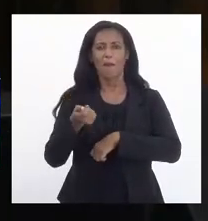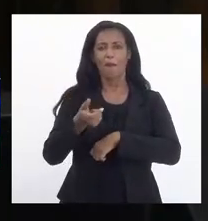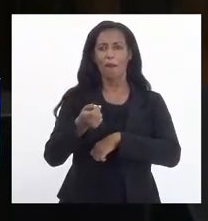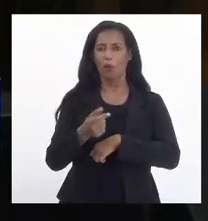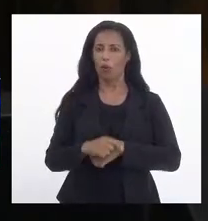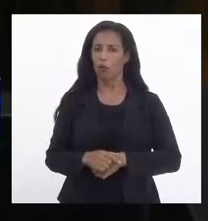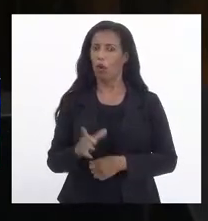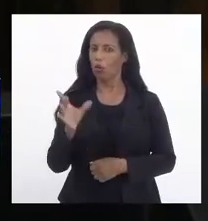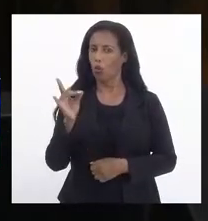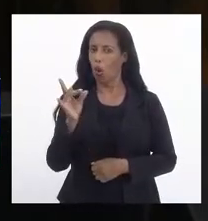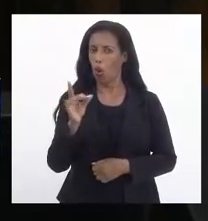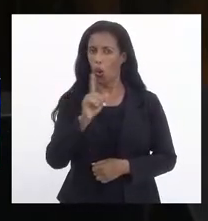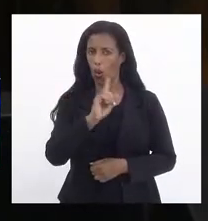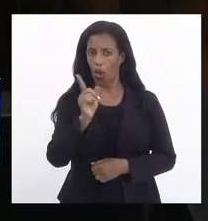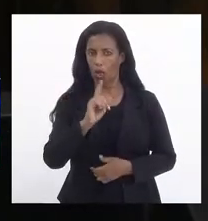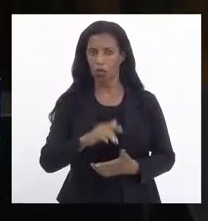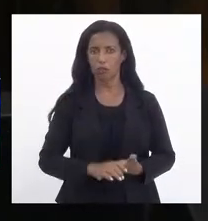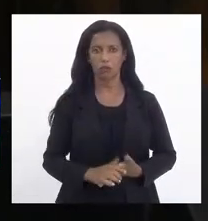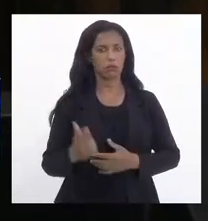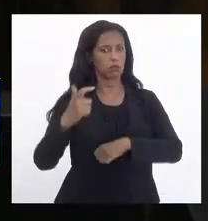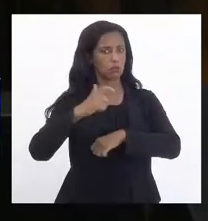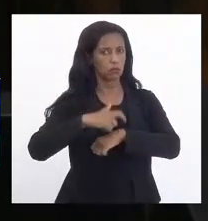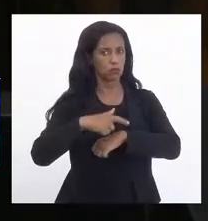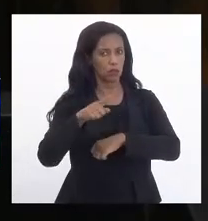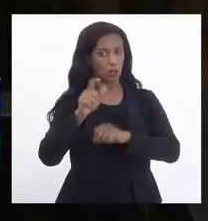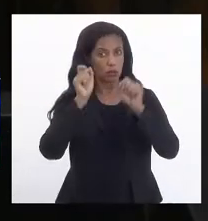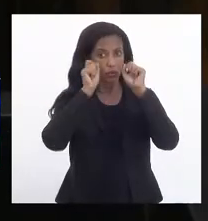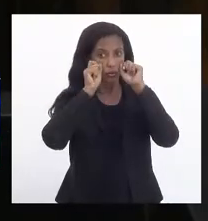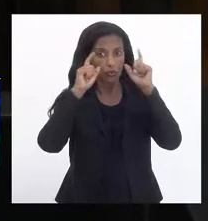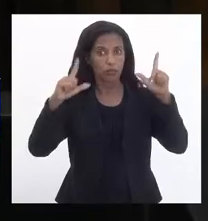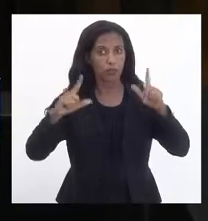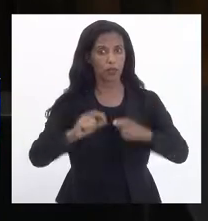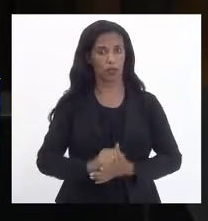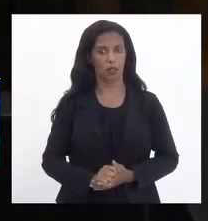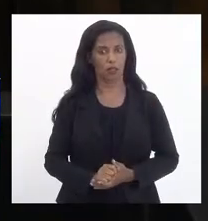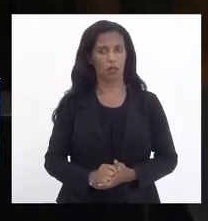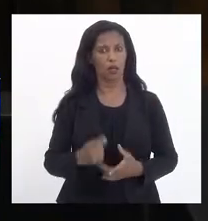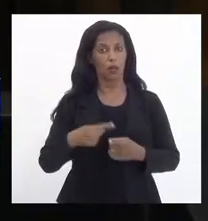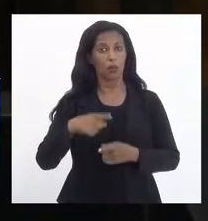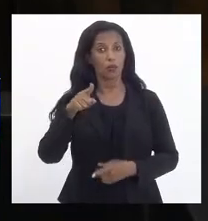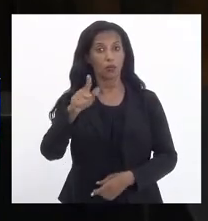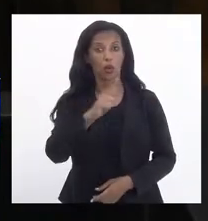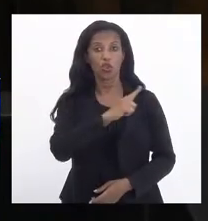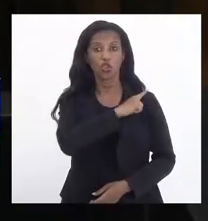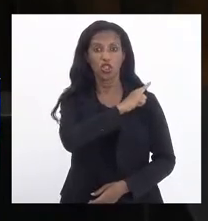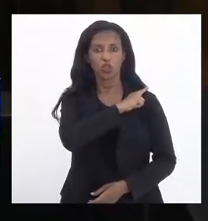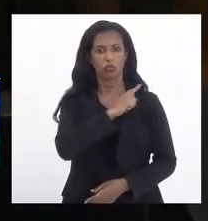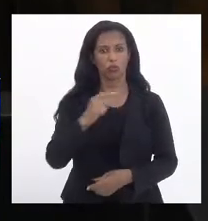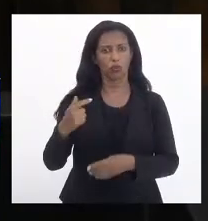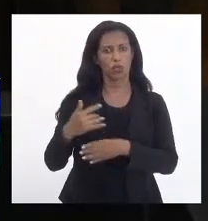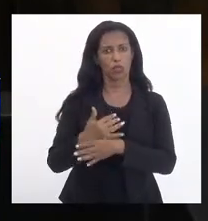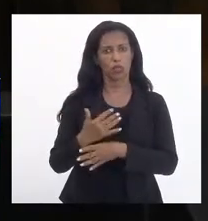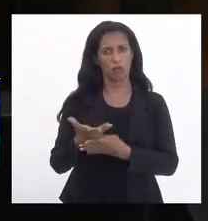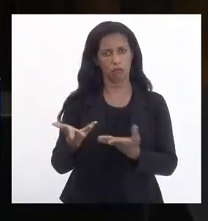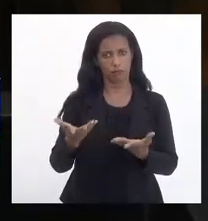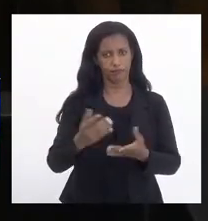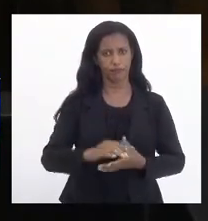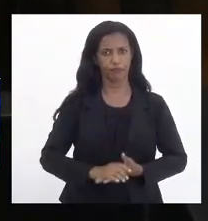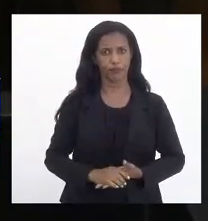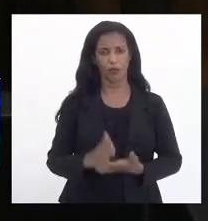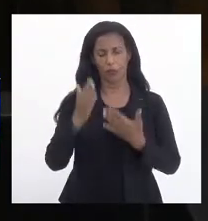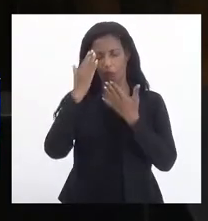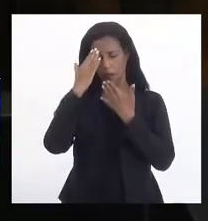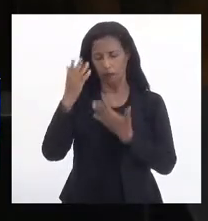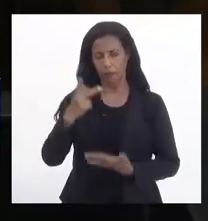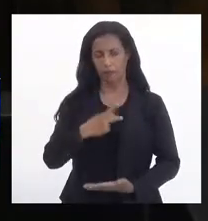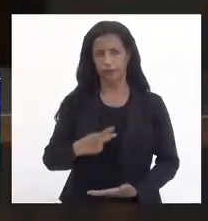está colando mais, não. Acho que está na hora do senhor acordar, porque o senhor é o gestor dessa cidade. Obrigado,